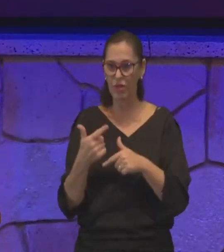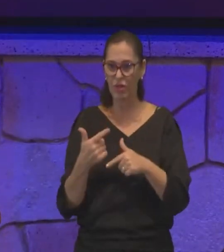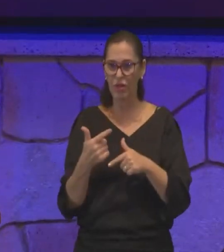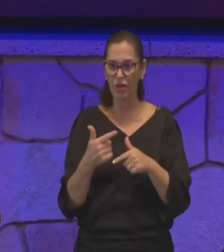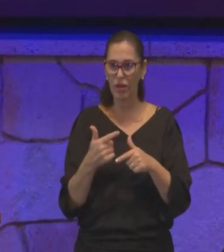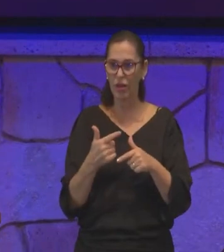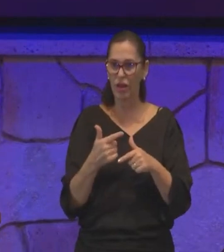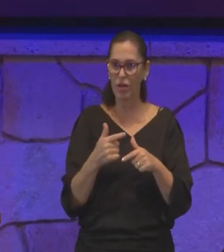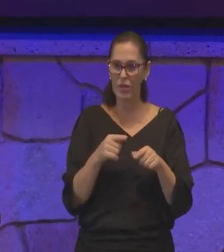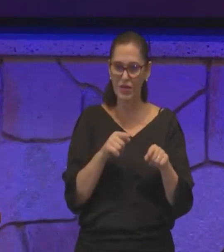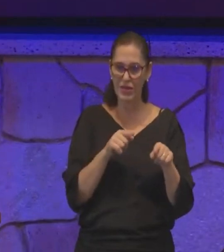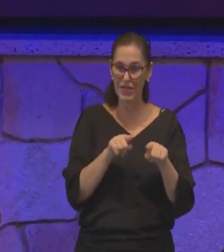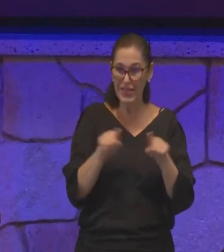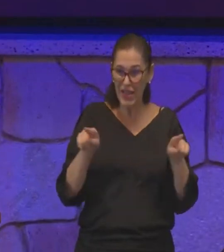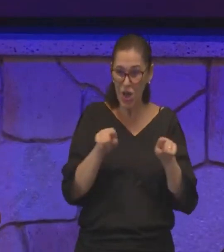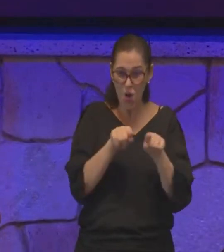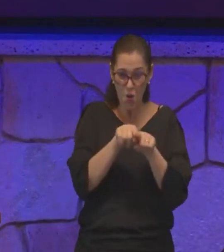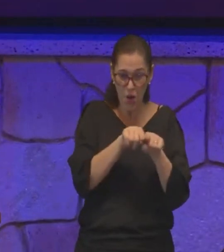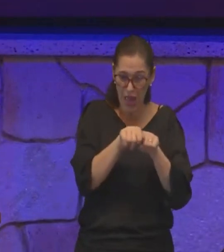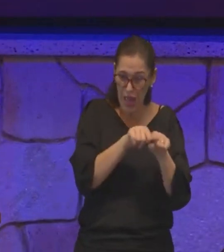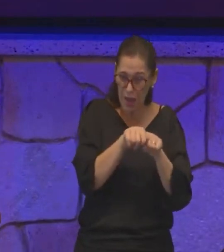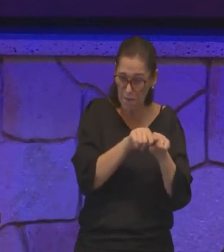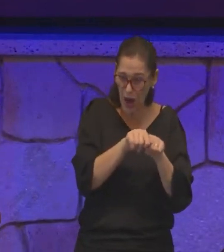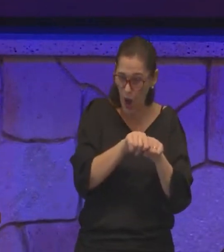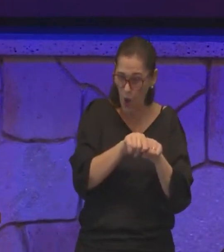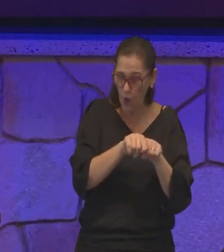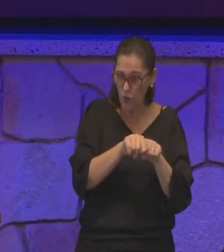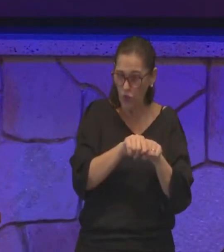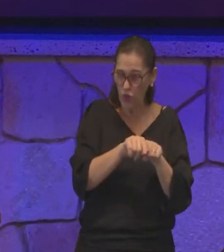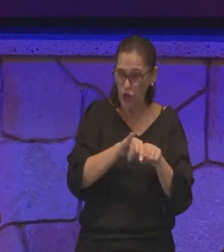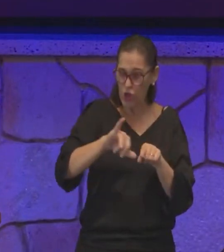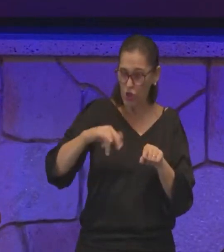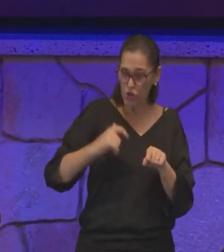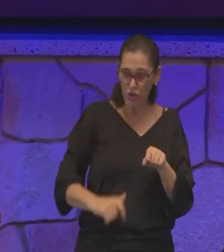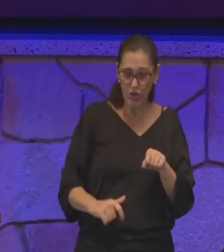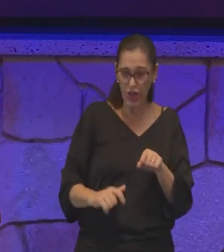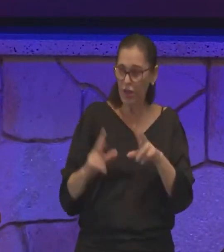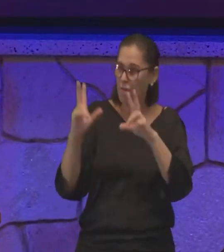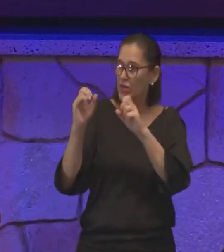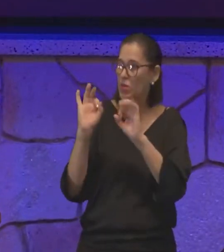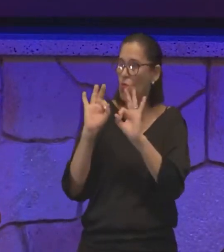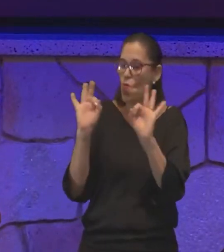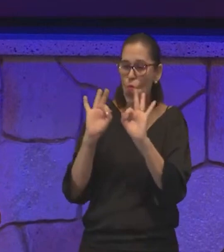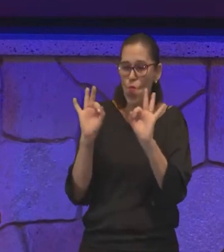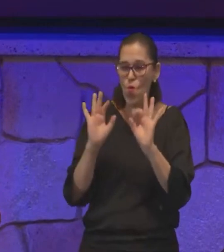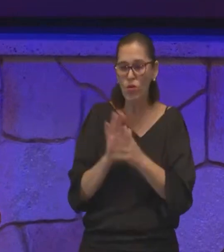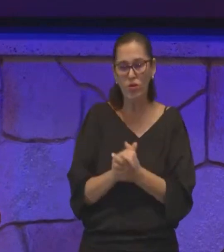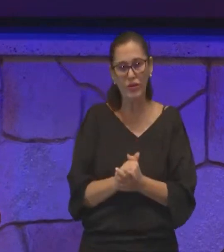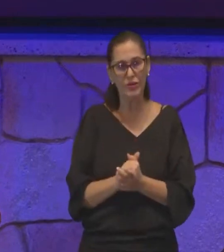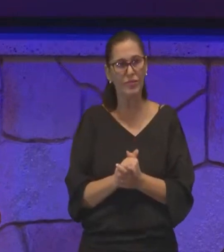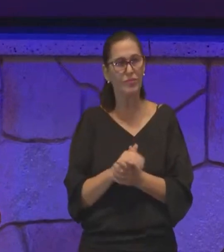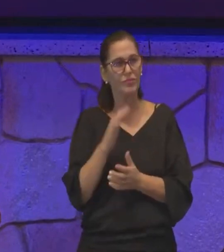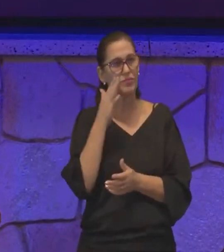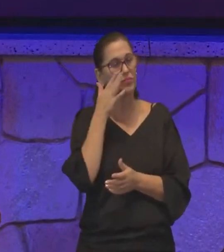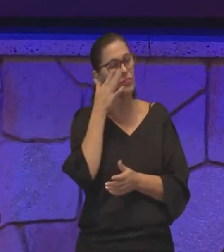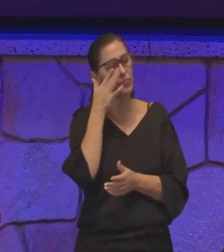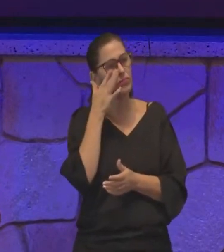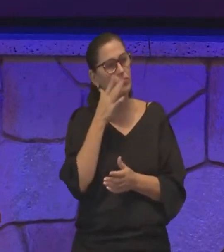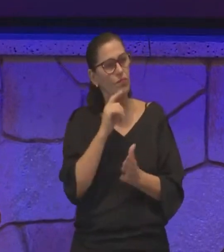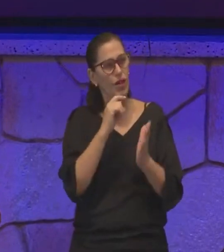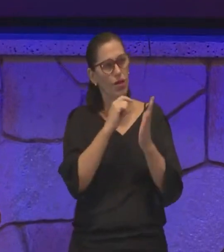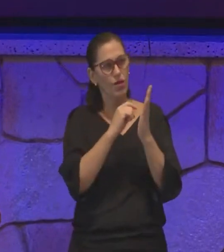agir de Deus, mas Israel começa a perceber. Diz aqui o texto bíblico que quando